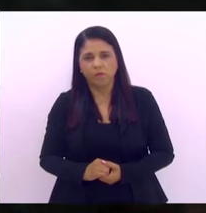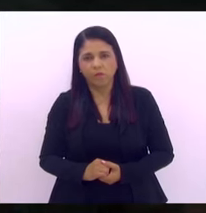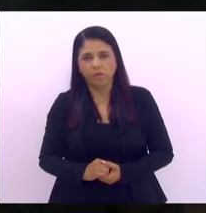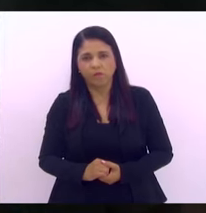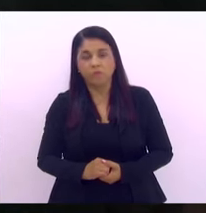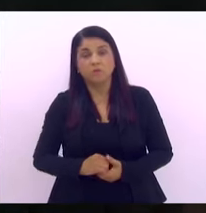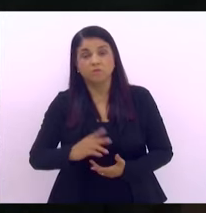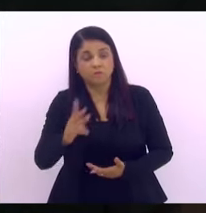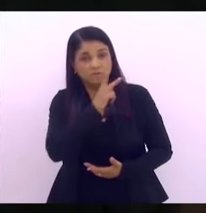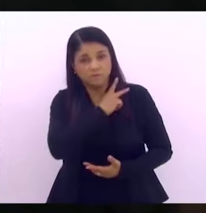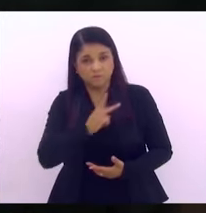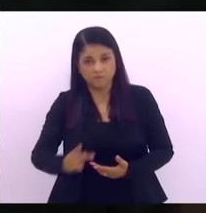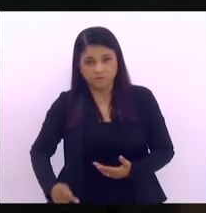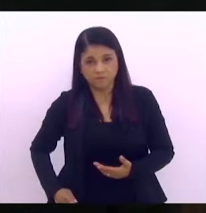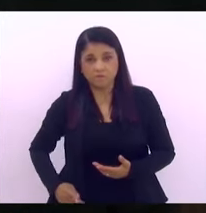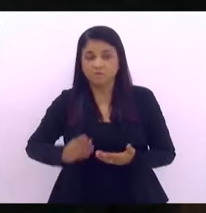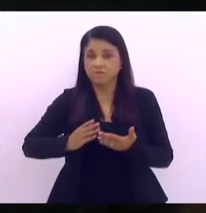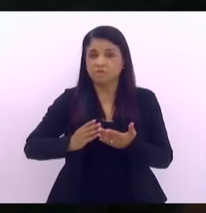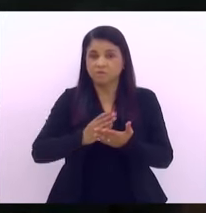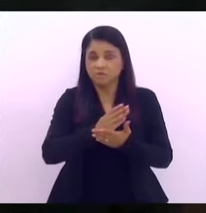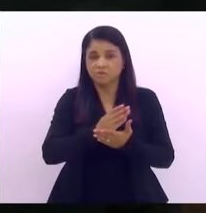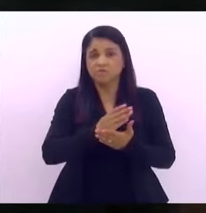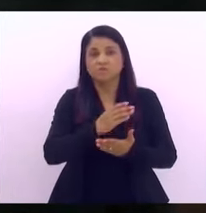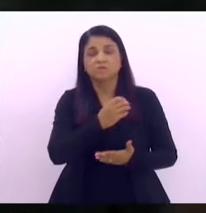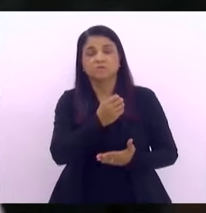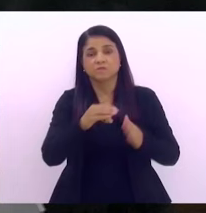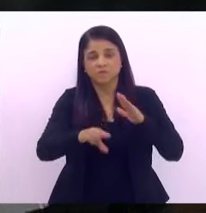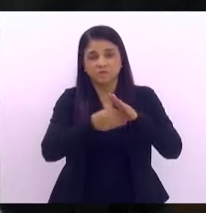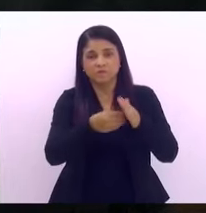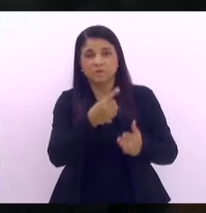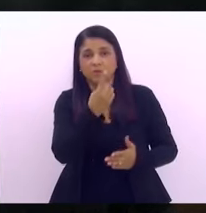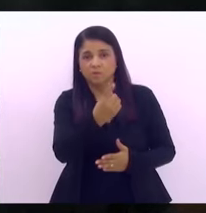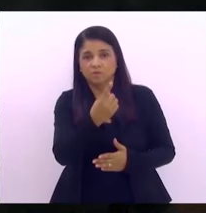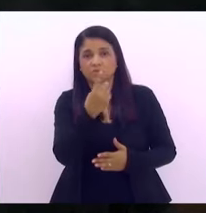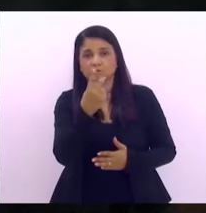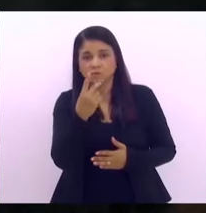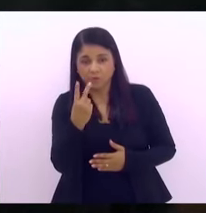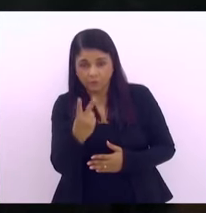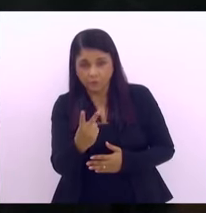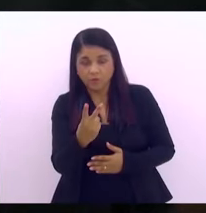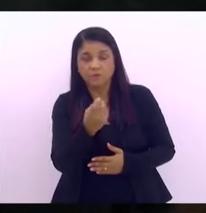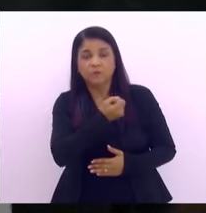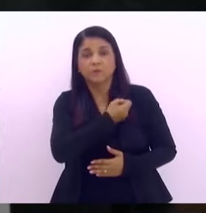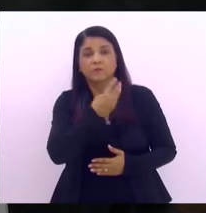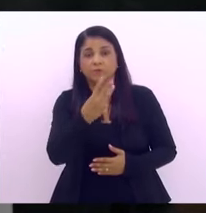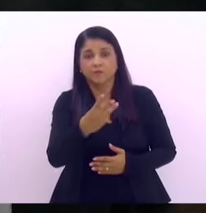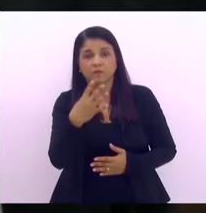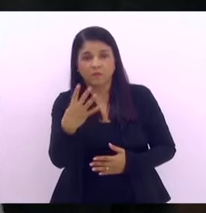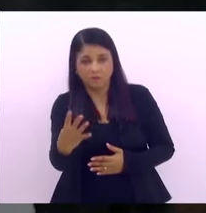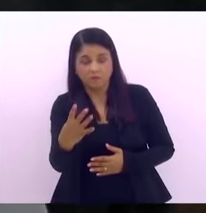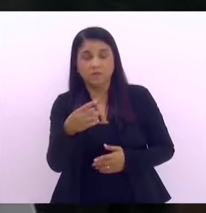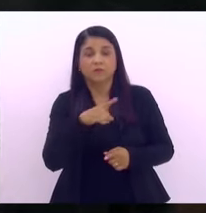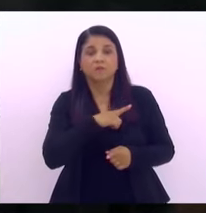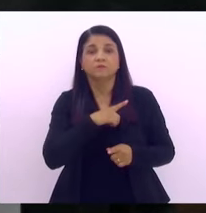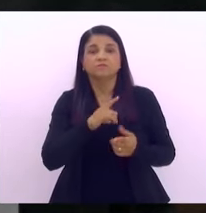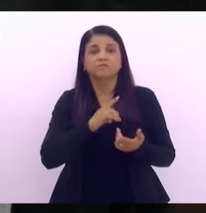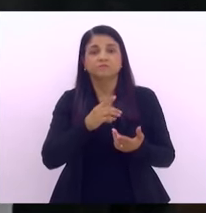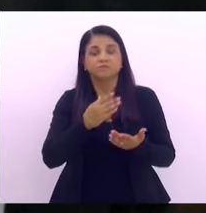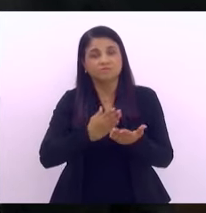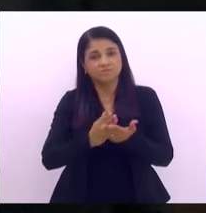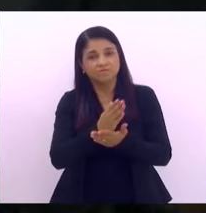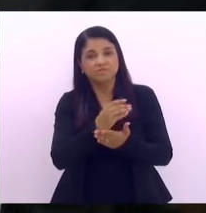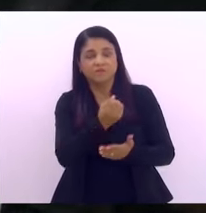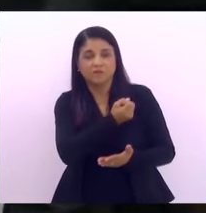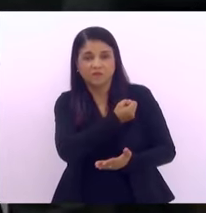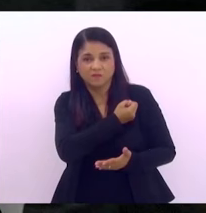Senhor presidente, favorável às emendas número 1, 3 e 4 da Comissão de Esporte e Lazer, favorável à emenda número 4